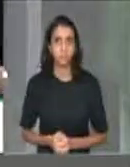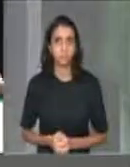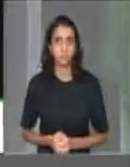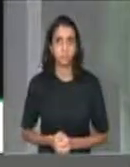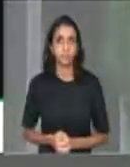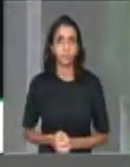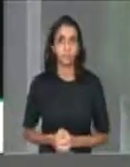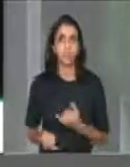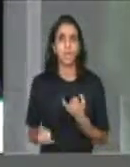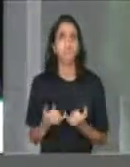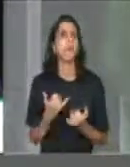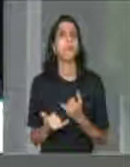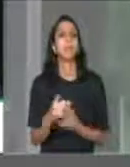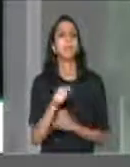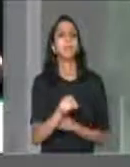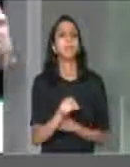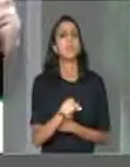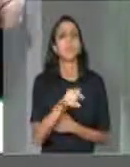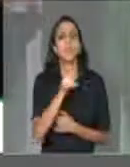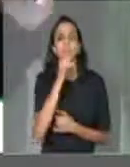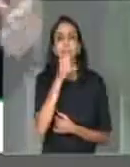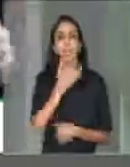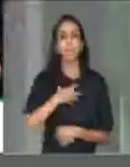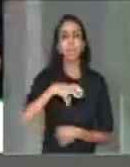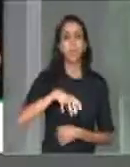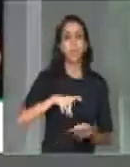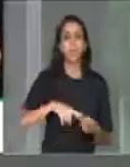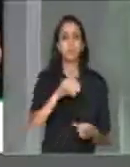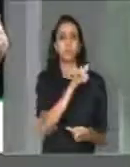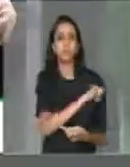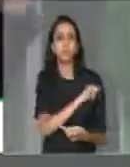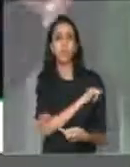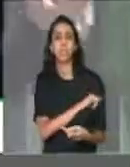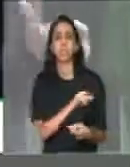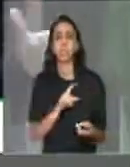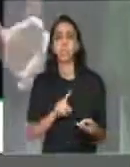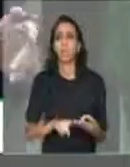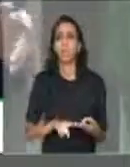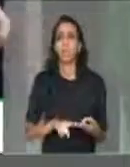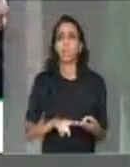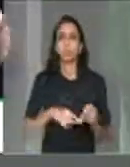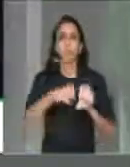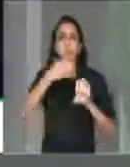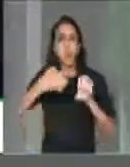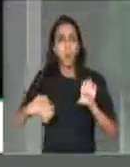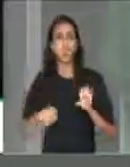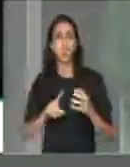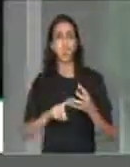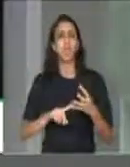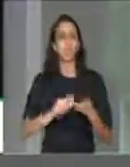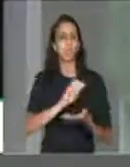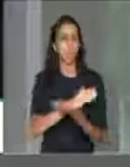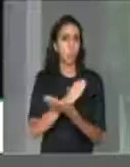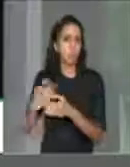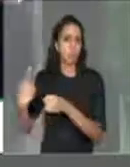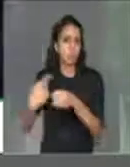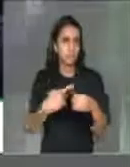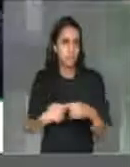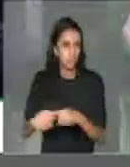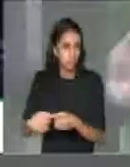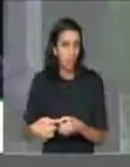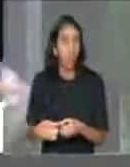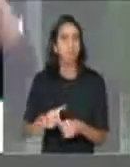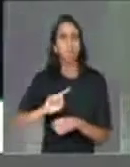como membros Salvador, Rio de Janeiro, até Ouro Preto, algumas cidades históricas, e depois